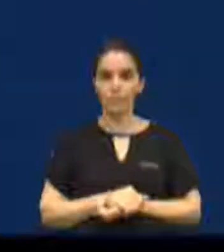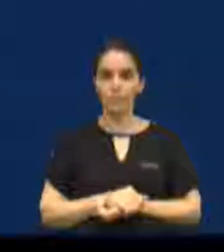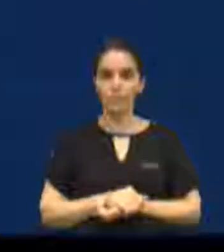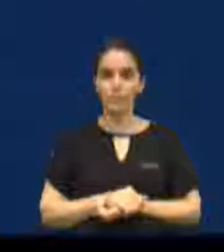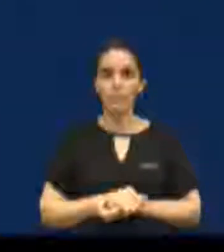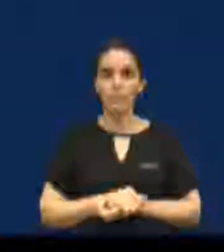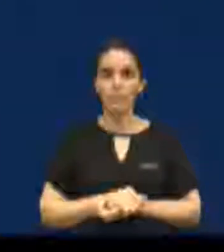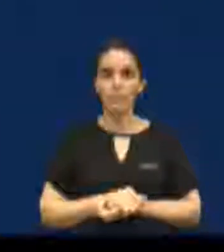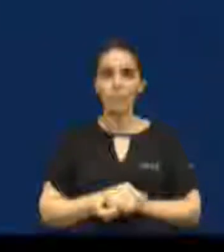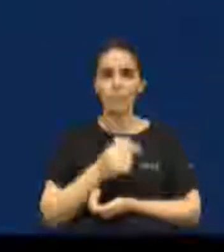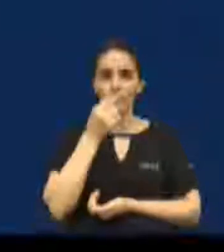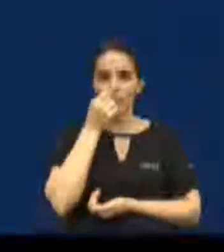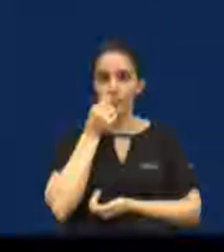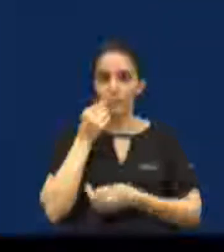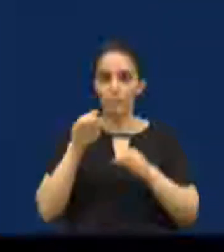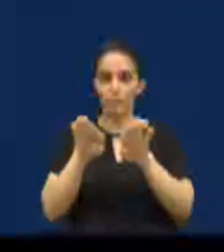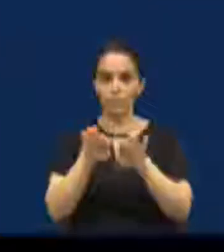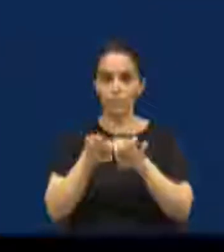Estevão Nogueira.